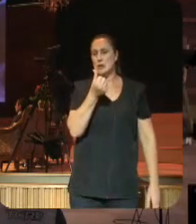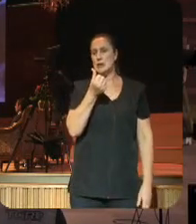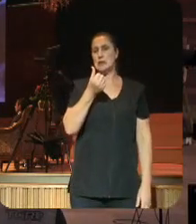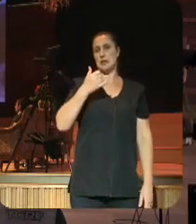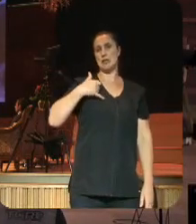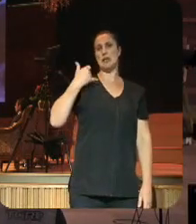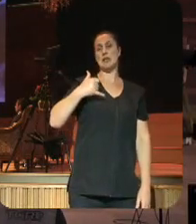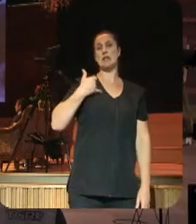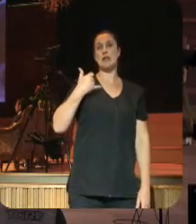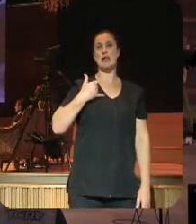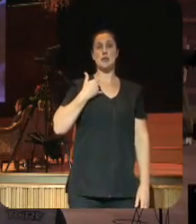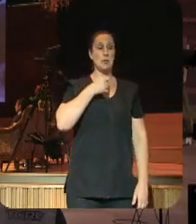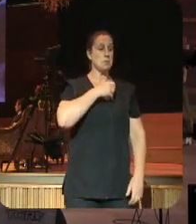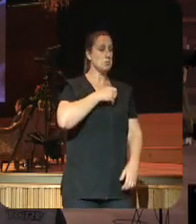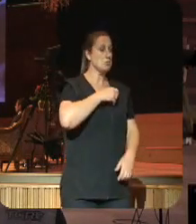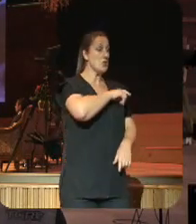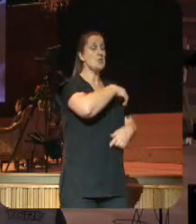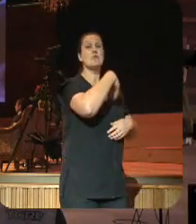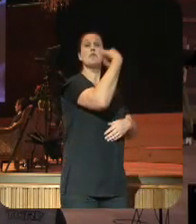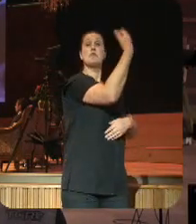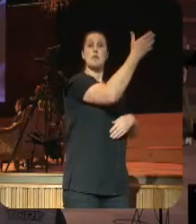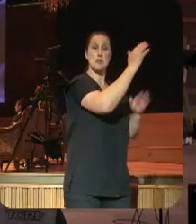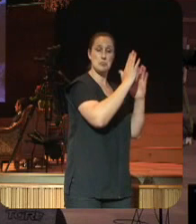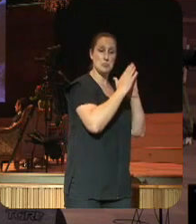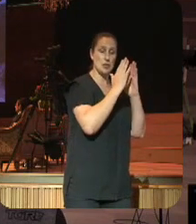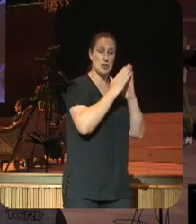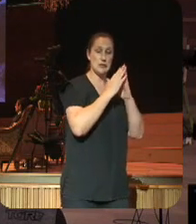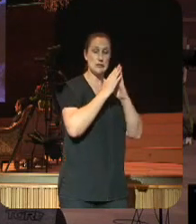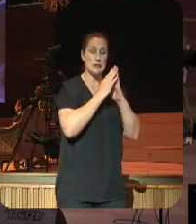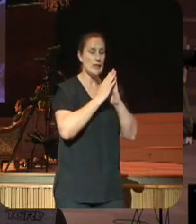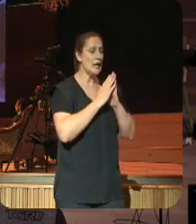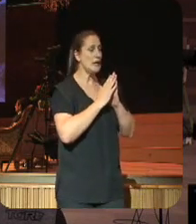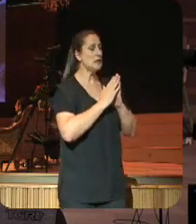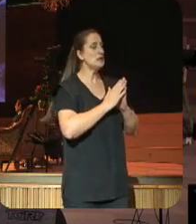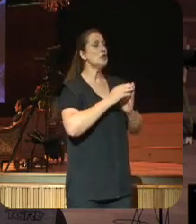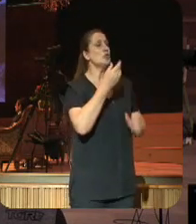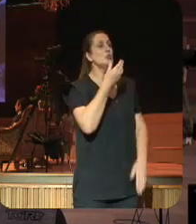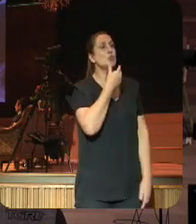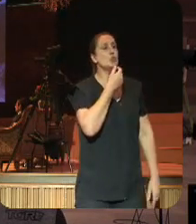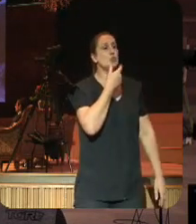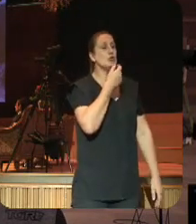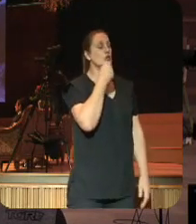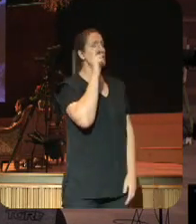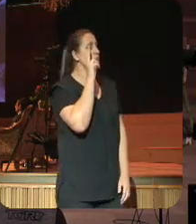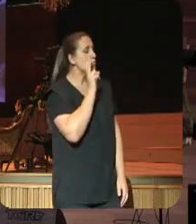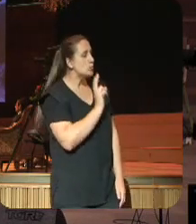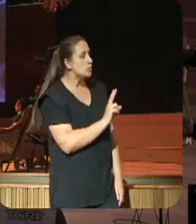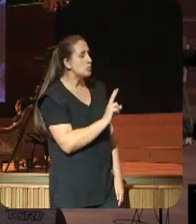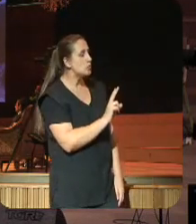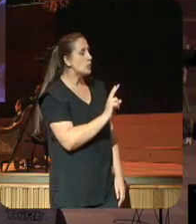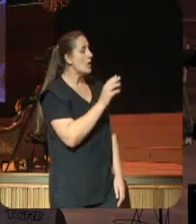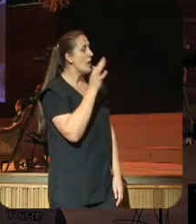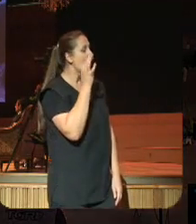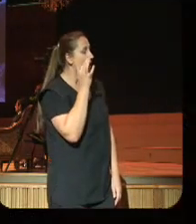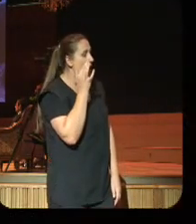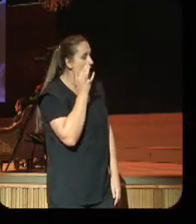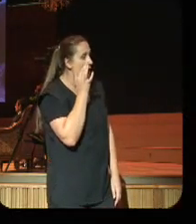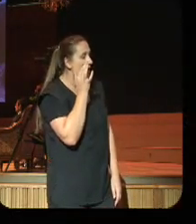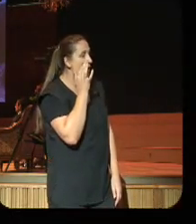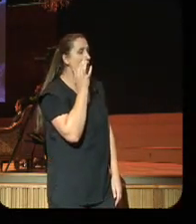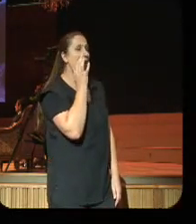idade, no quintal de casa, e ele estava admirando aquelas formigas vermelhas, sabe aquelas